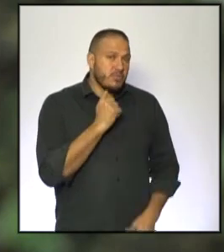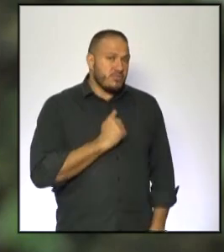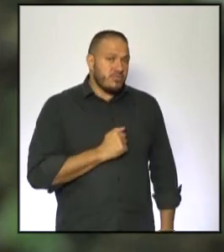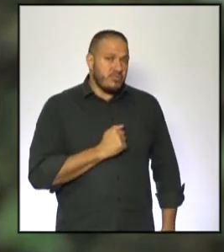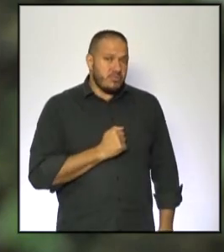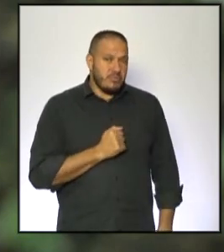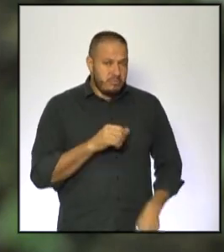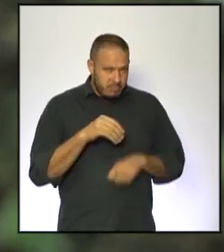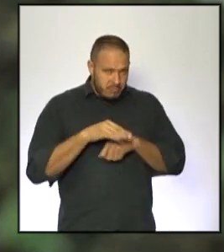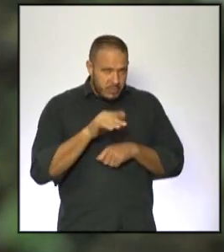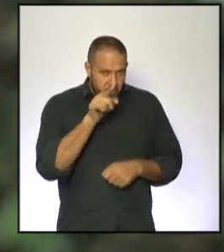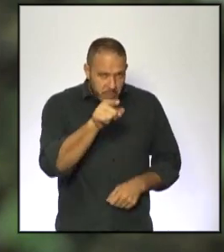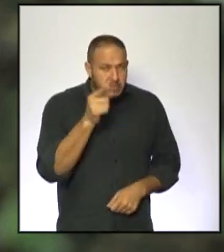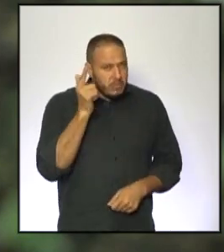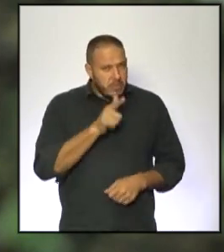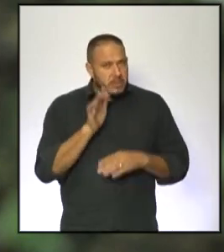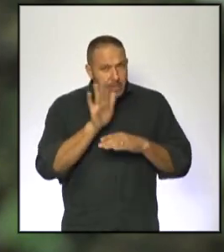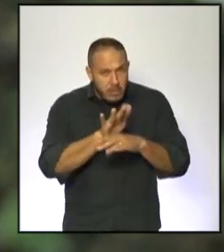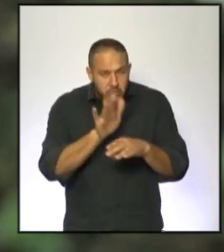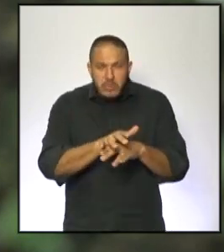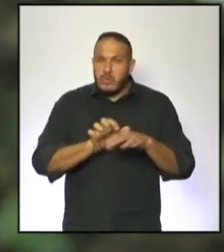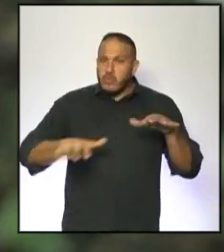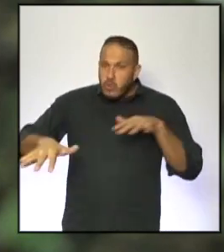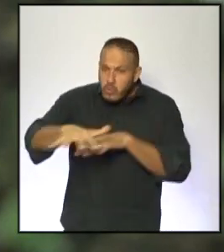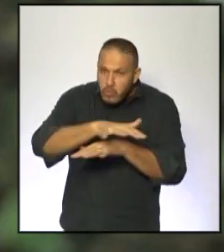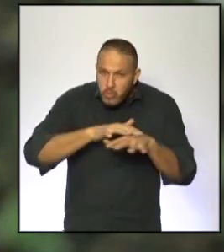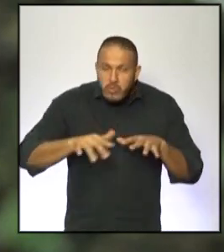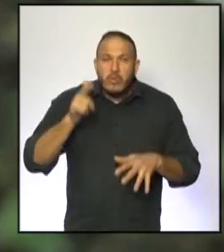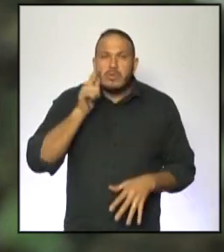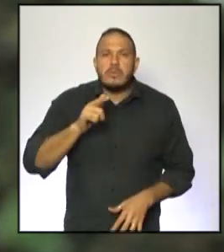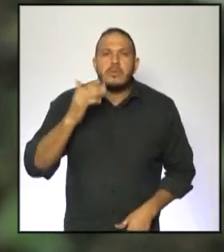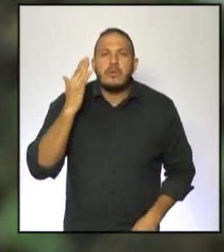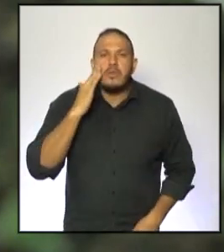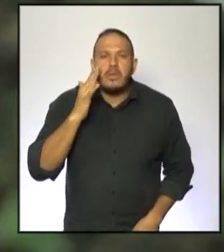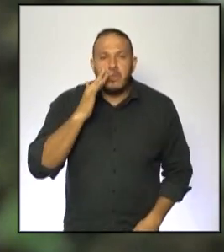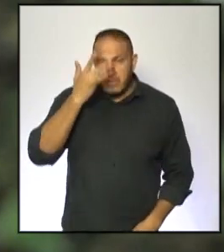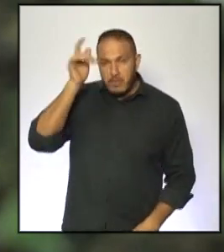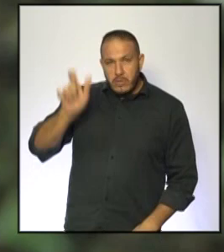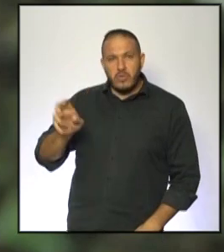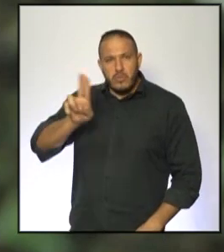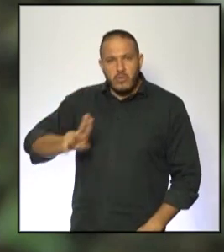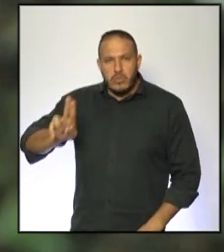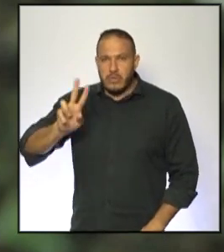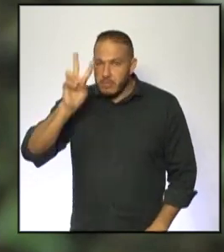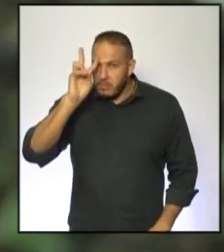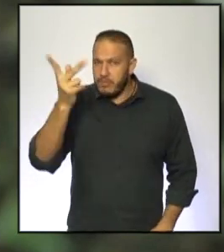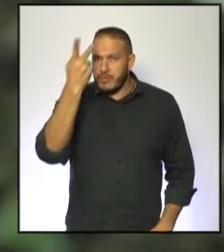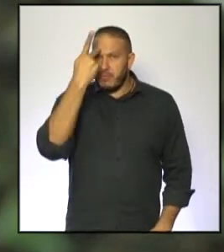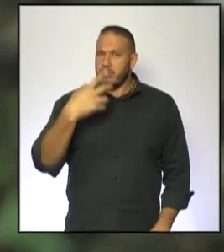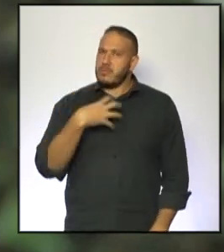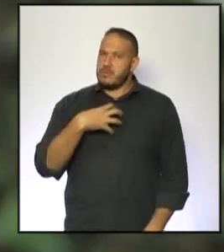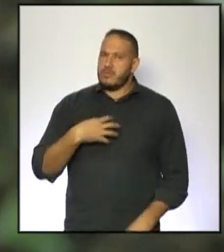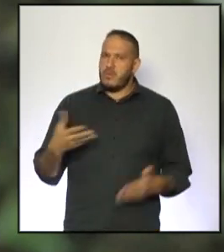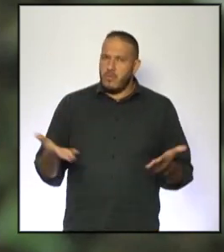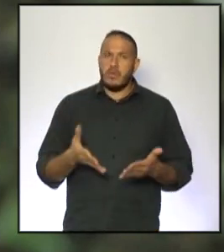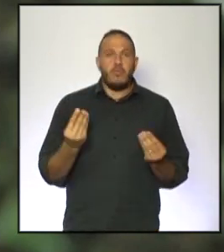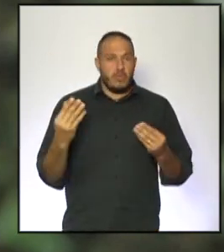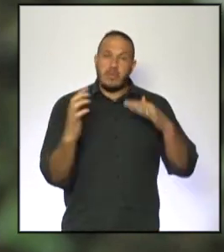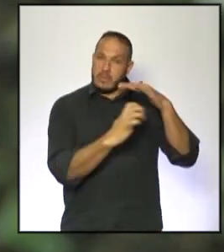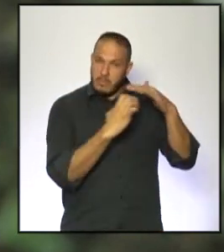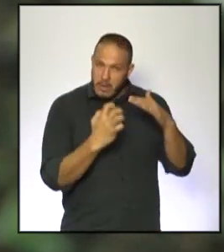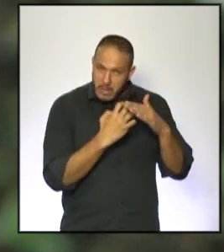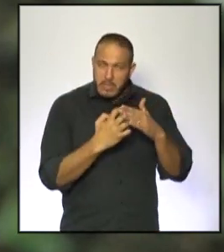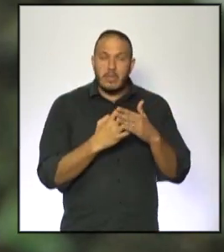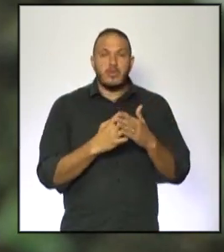isso, você está ajudando o mercado a entender que o consumidor está mudando. Muitas empresas já estão entendendo